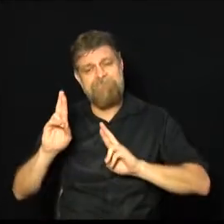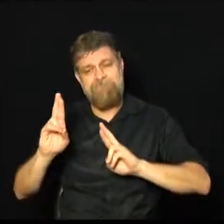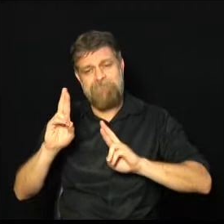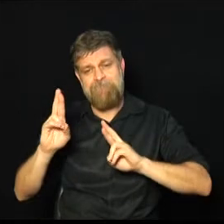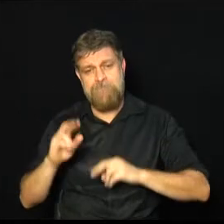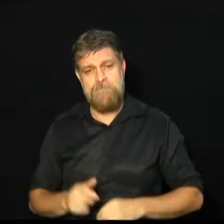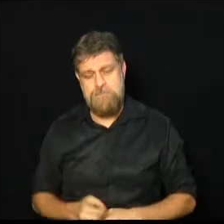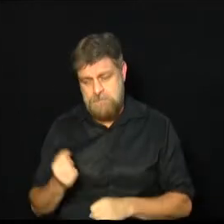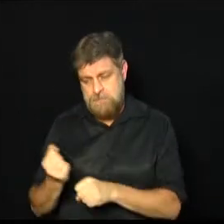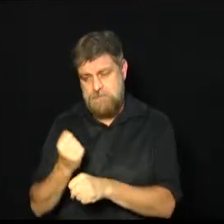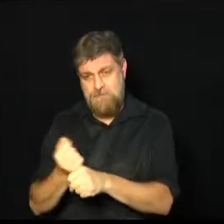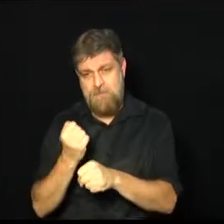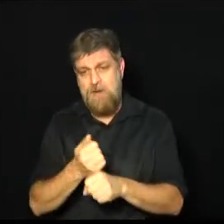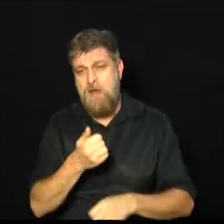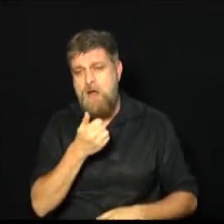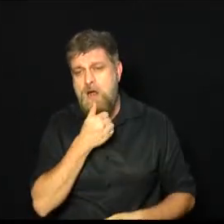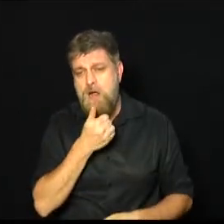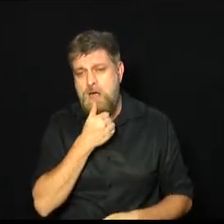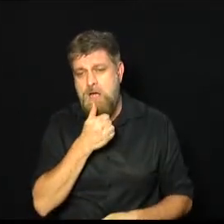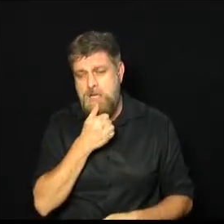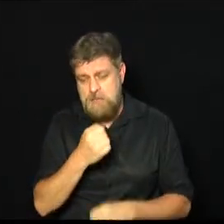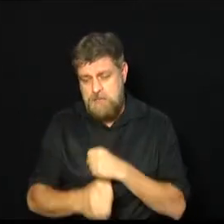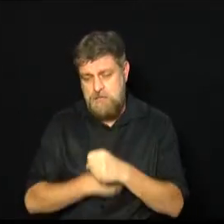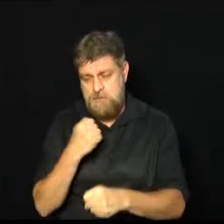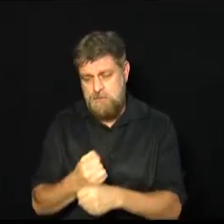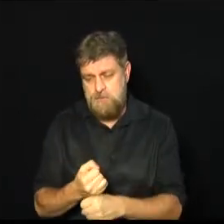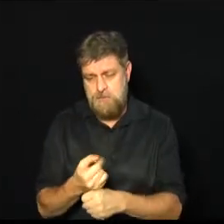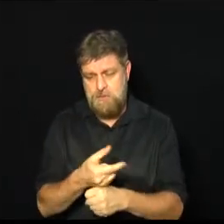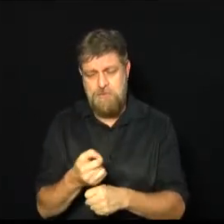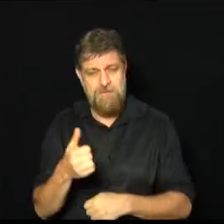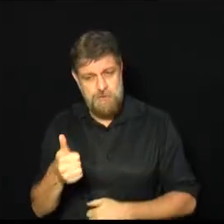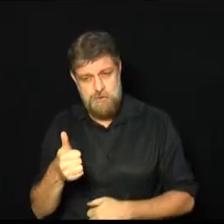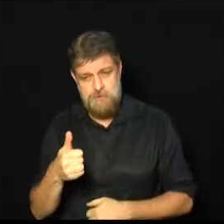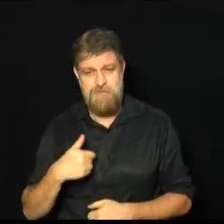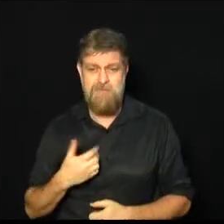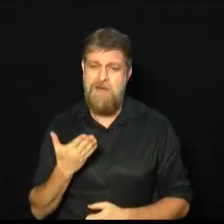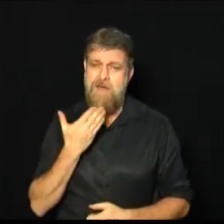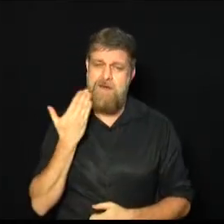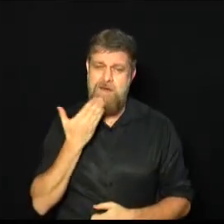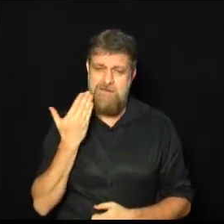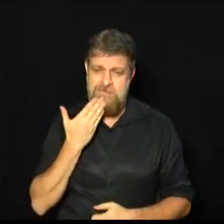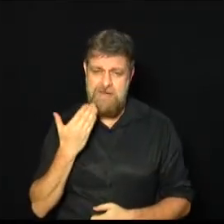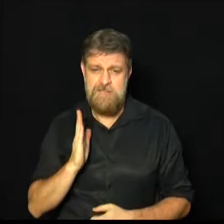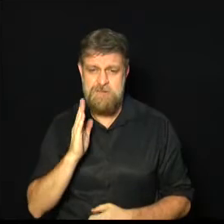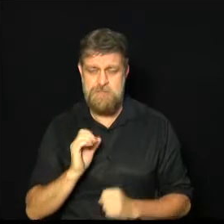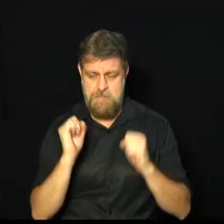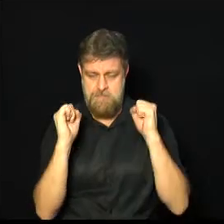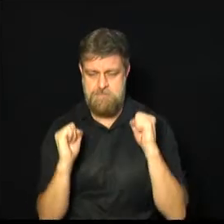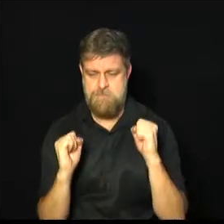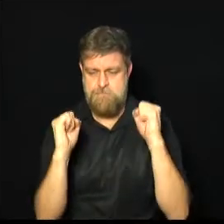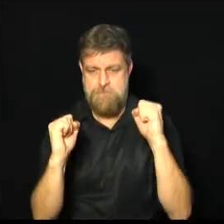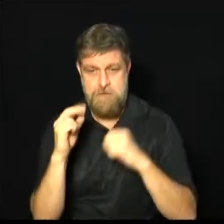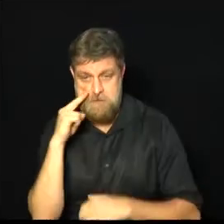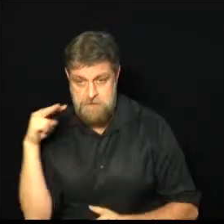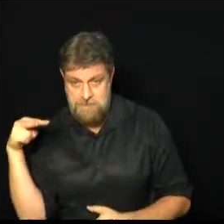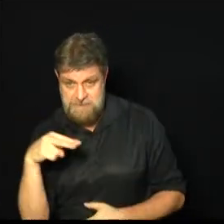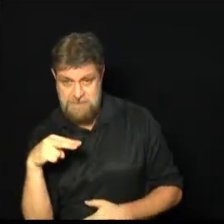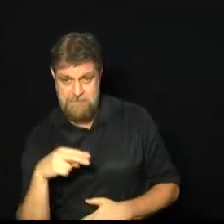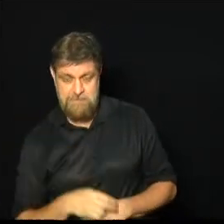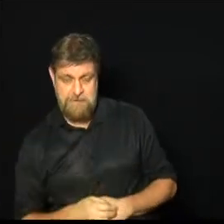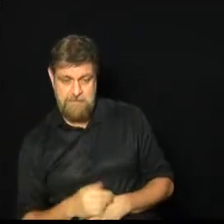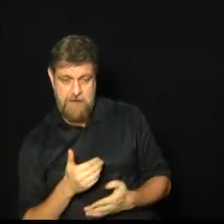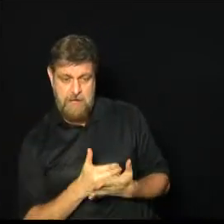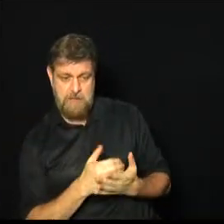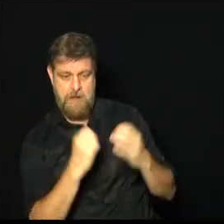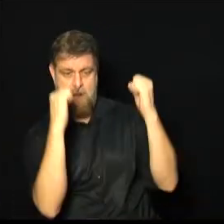começar essas obras ainda em 2021. É uma obra relativamente fácil, as vigas já estão até lá no local, se vocês passarem lá, as